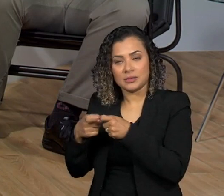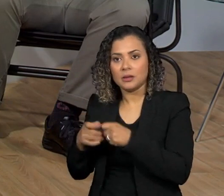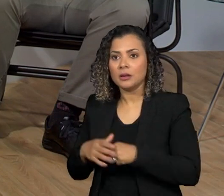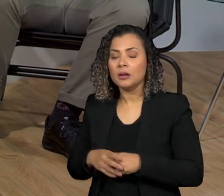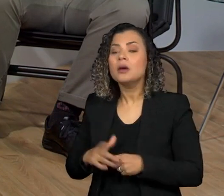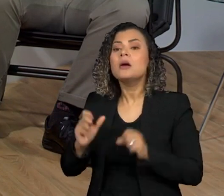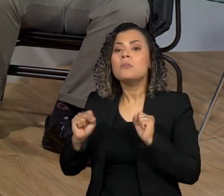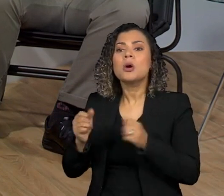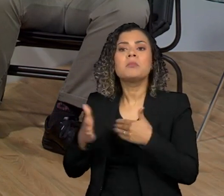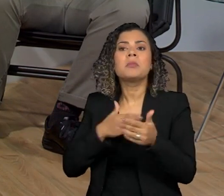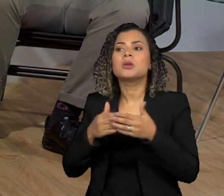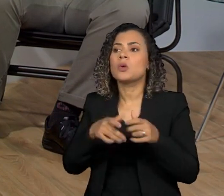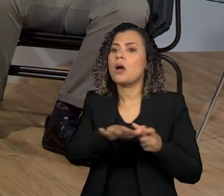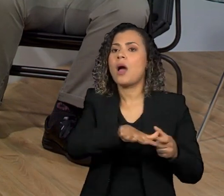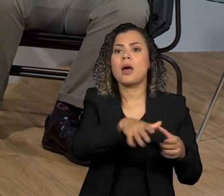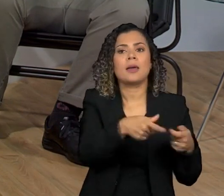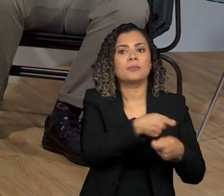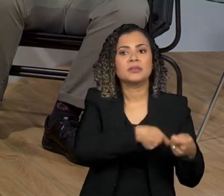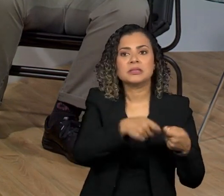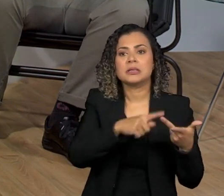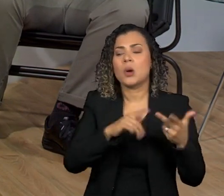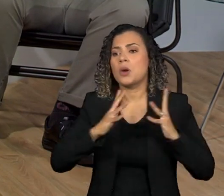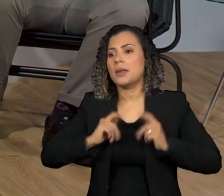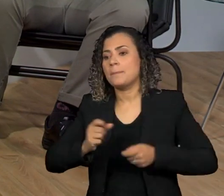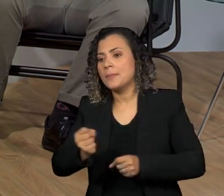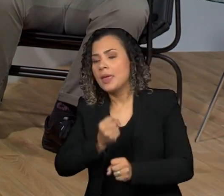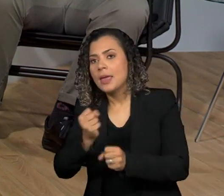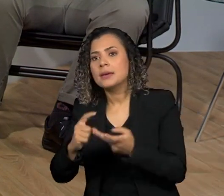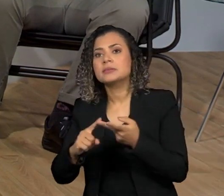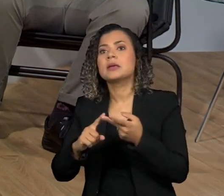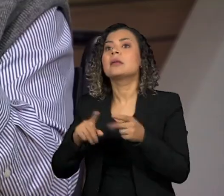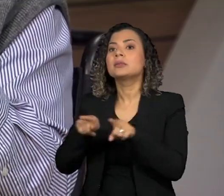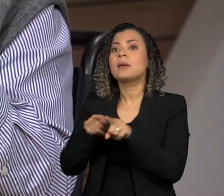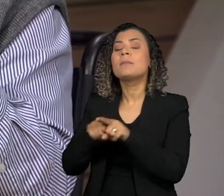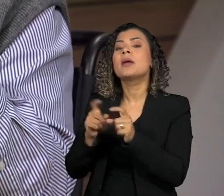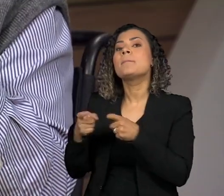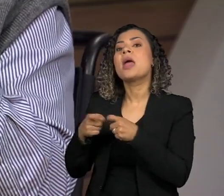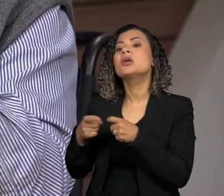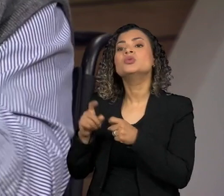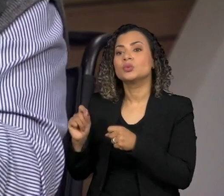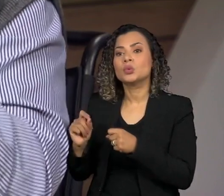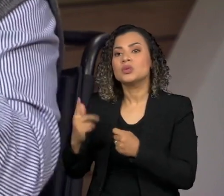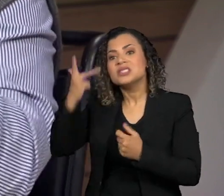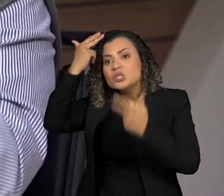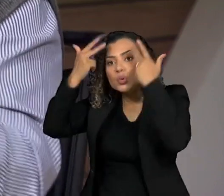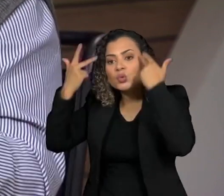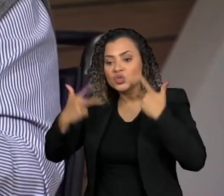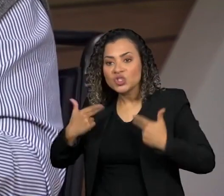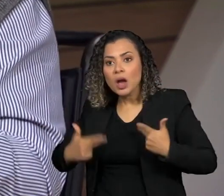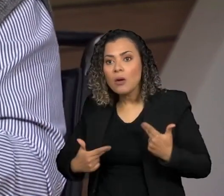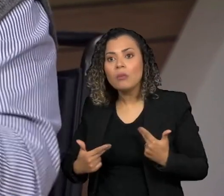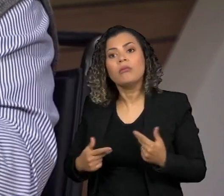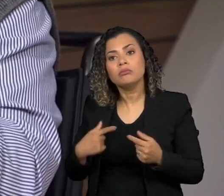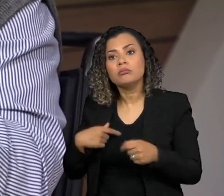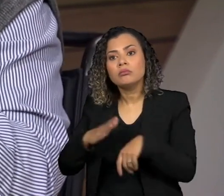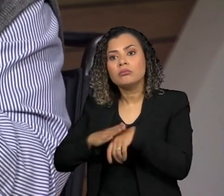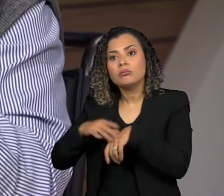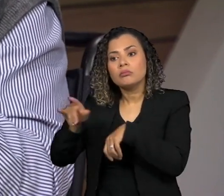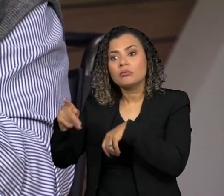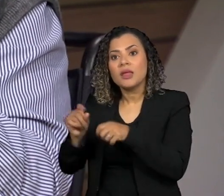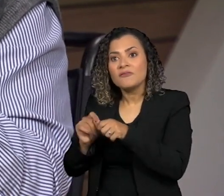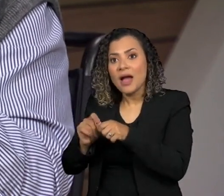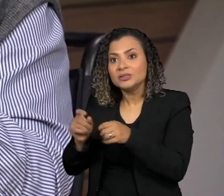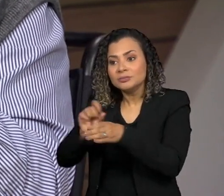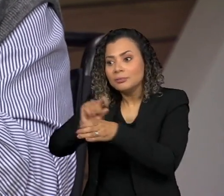ter gente da administração, da limpeza e um neurocirurgião plantando. Aí você embaralhou os papéis. Aquela